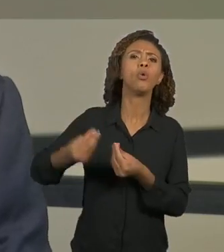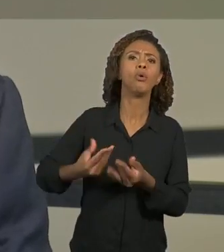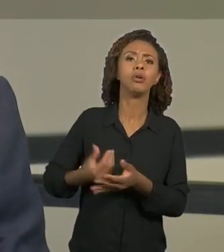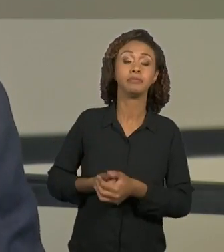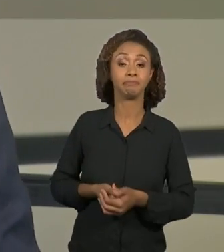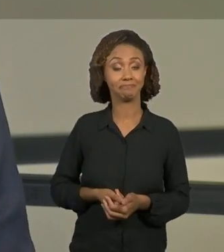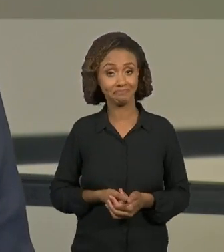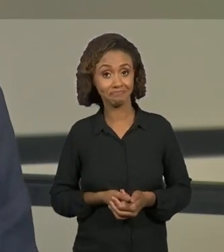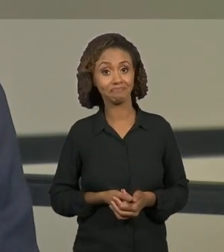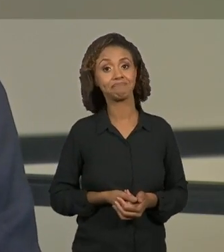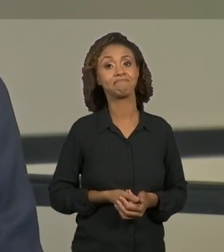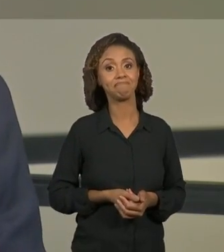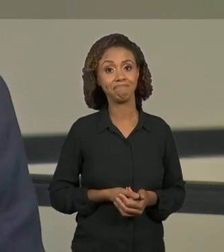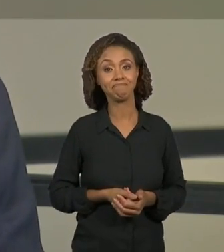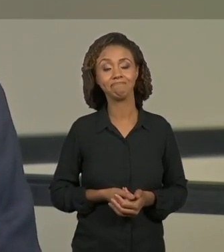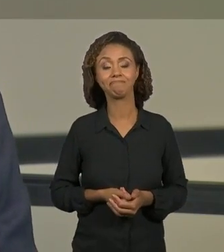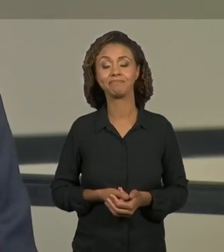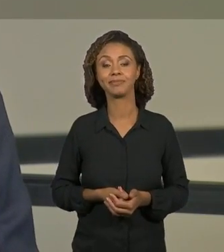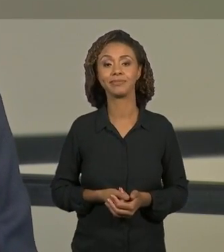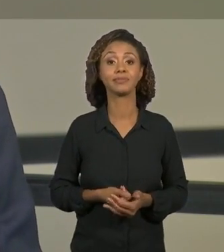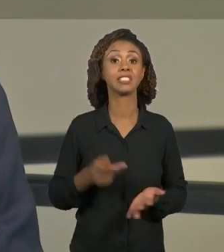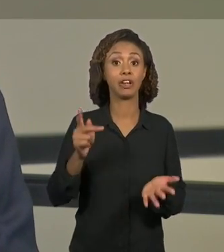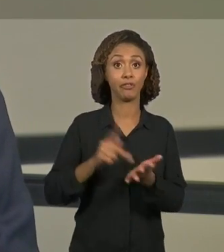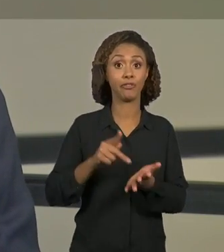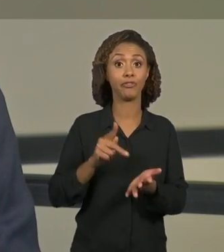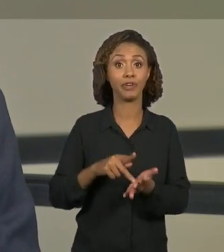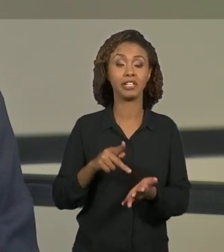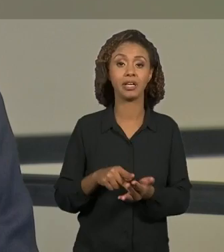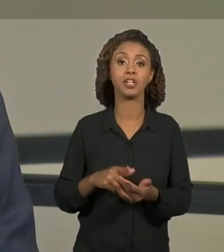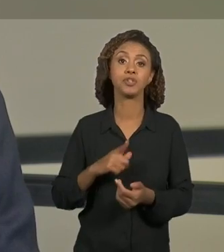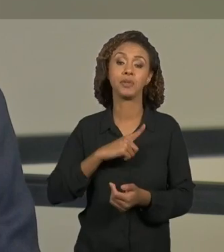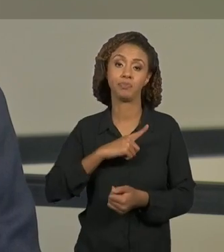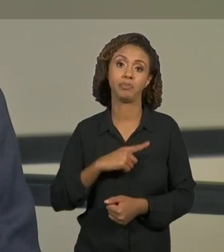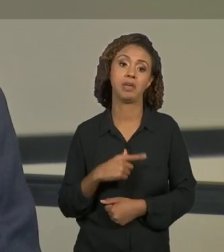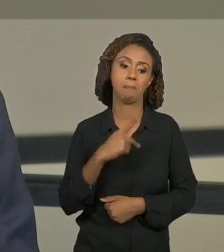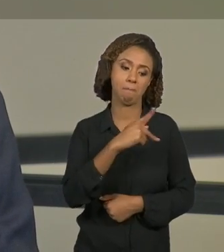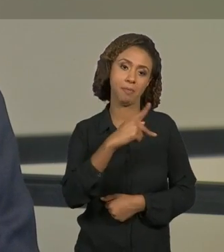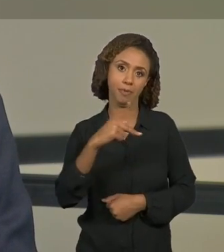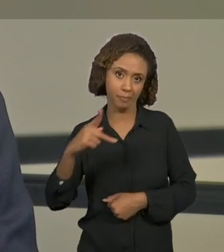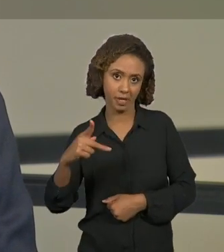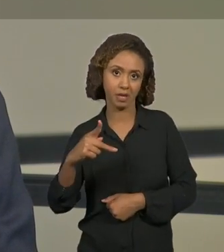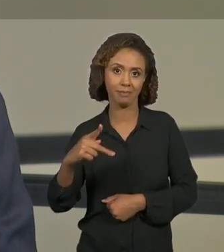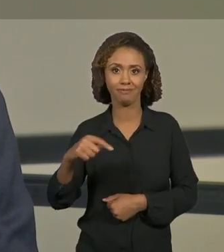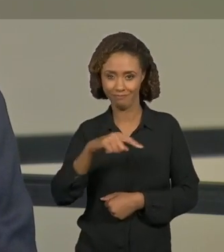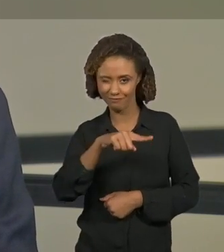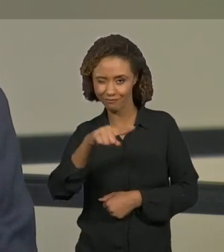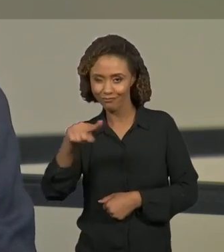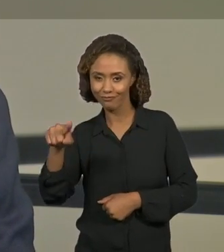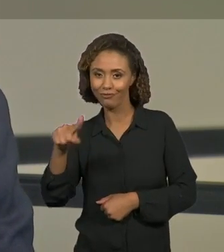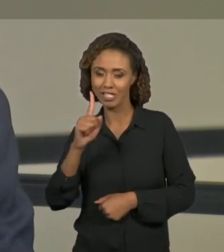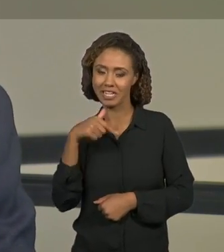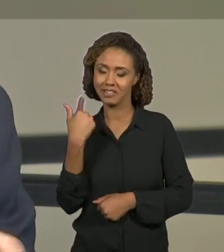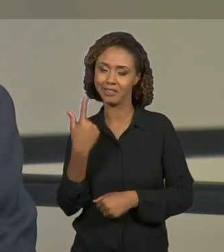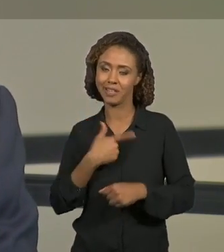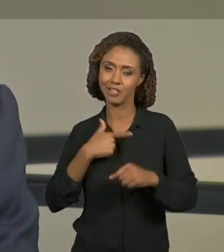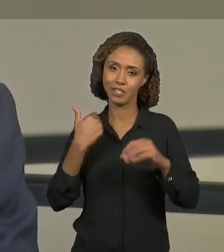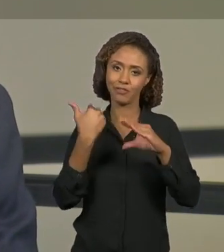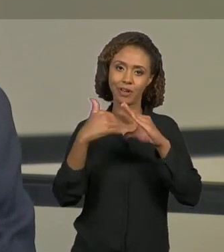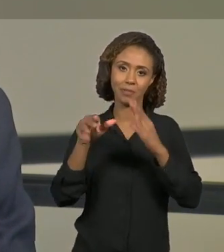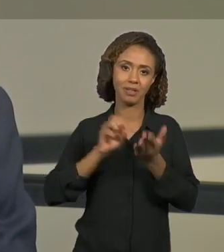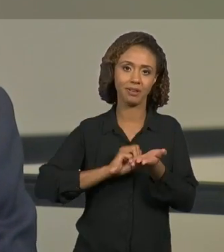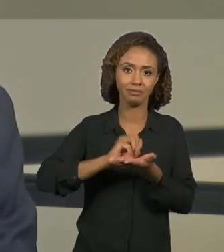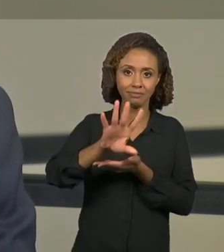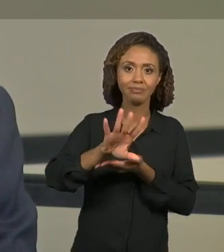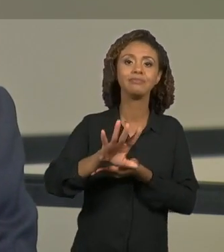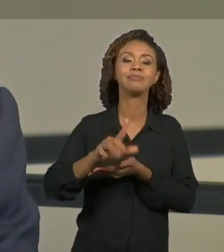na verdade no projeto político-pedagógico que eles vão receber na como foi feita